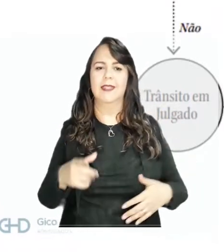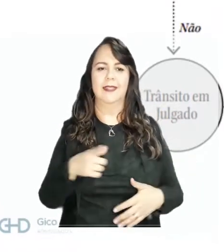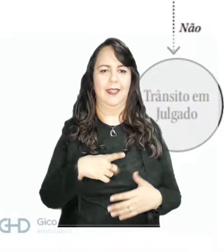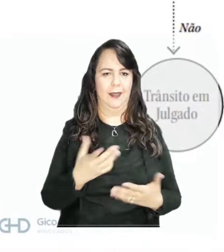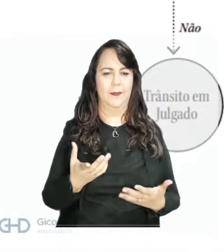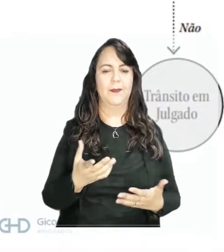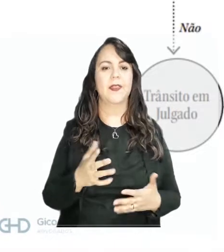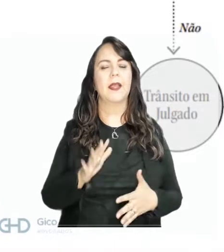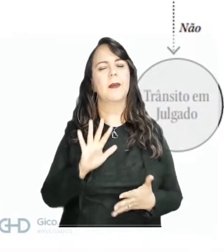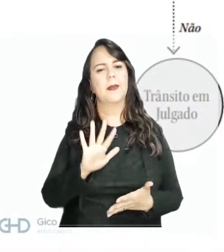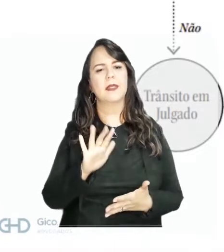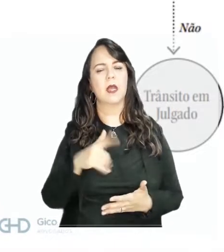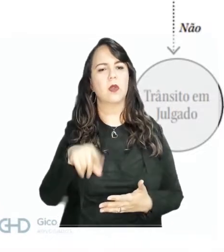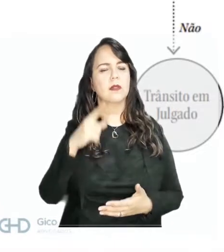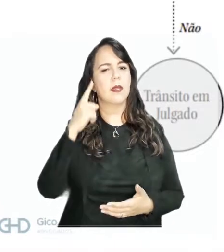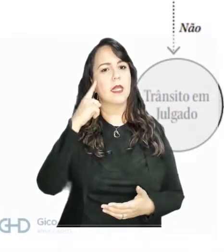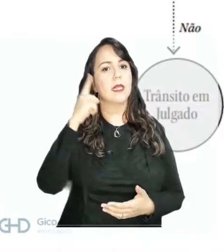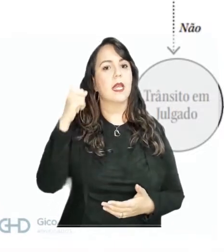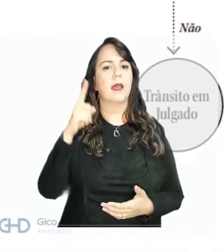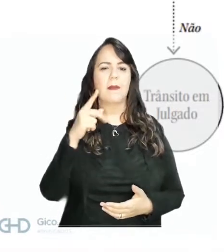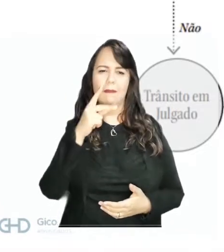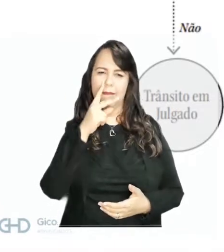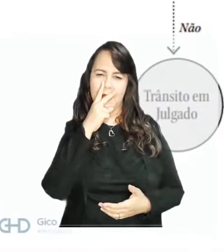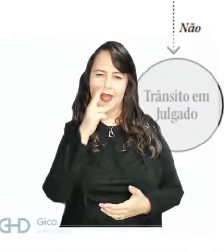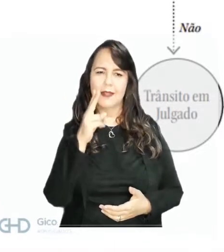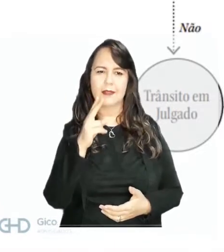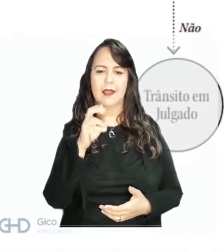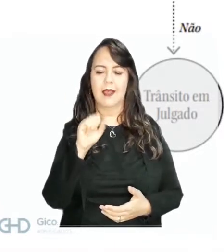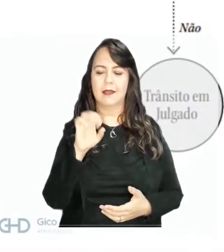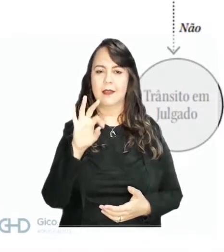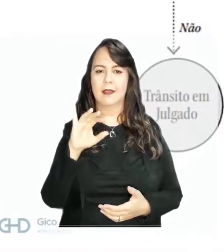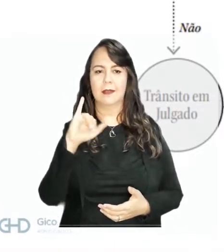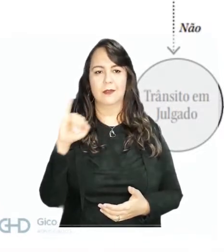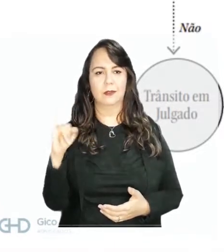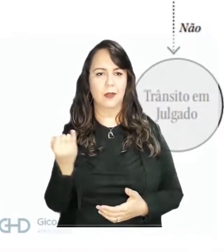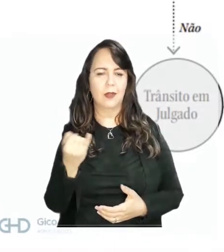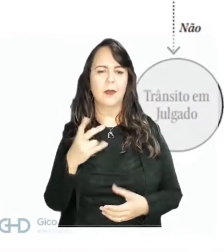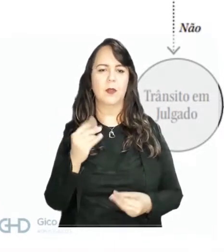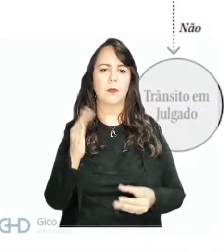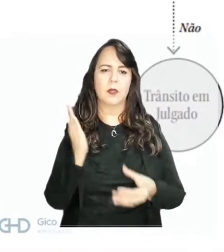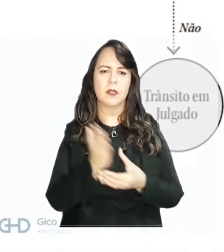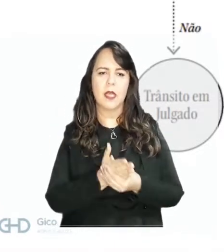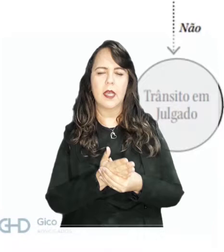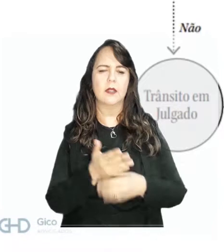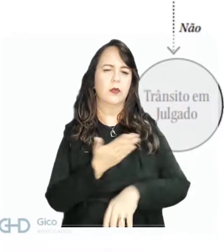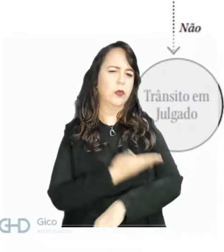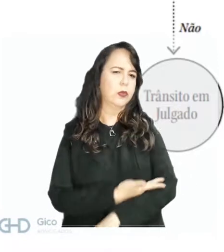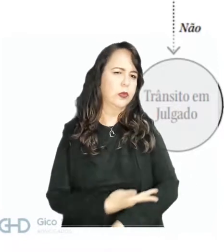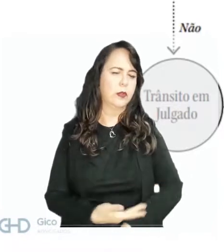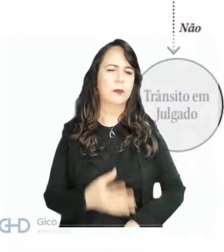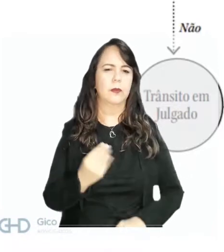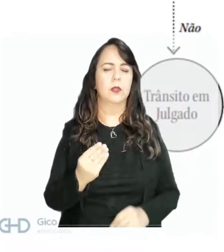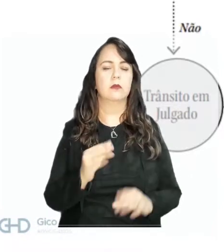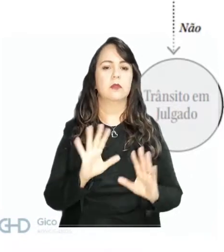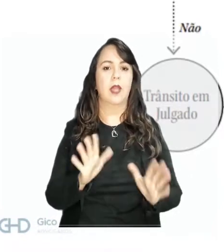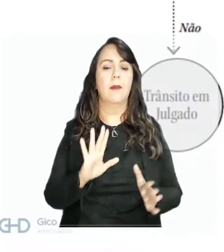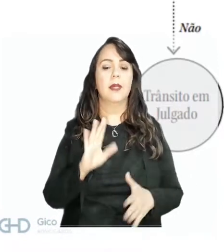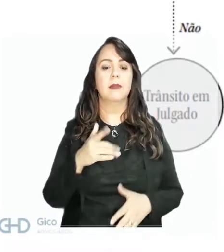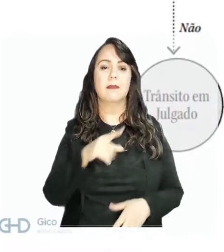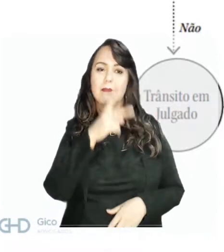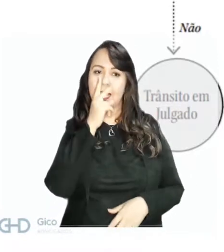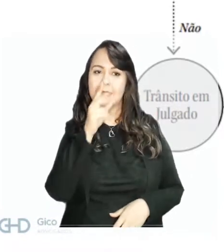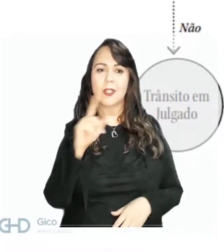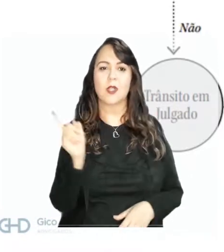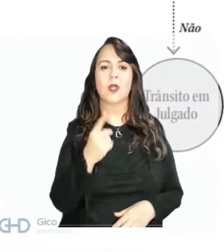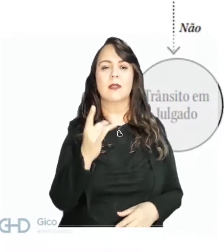medo do que vai acontecer. Qual é o problema? Então, esse é um problema jurídico, Só que não tem nenhuma dúvida